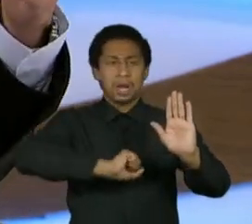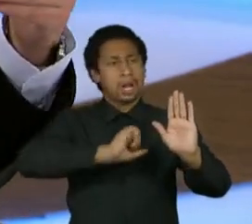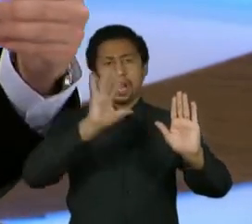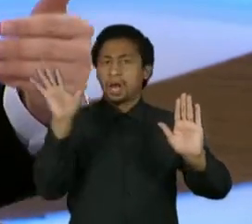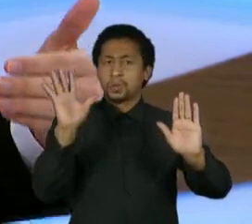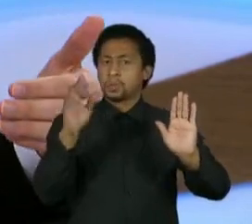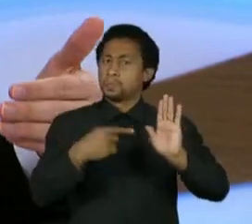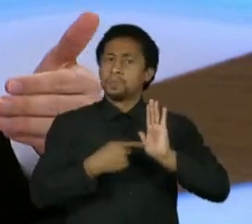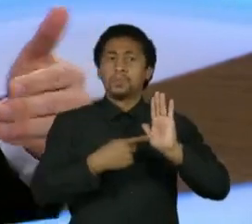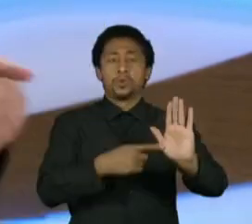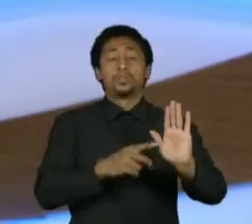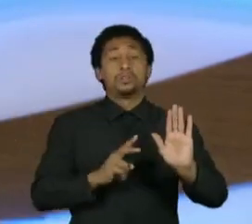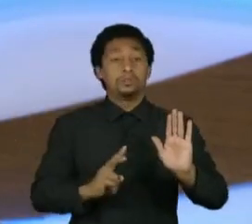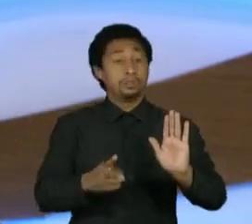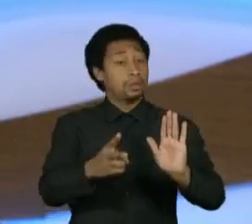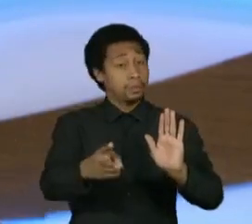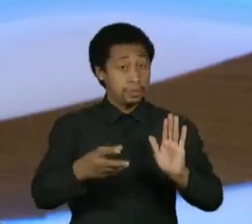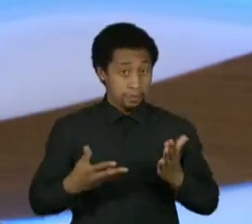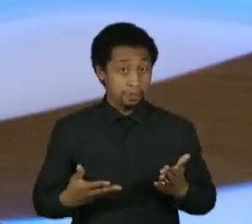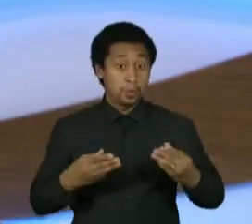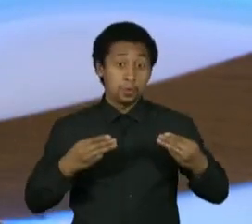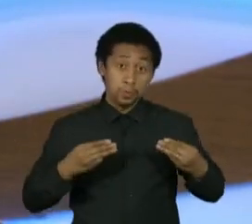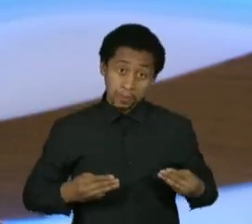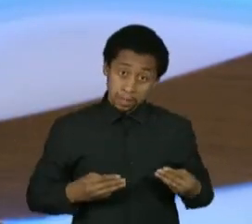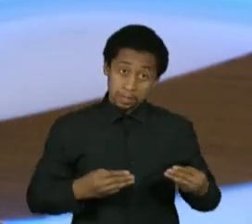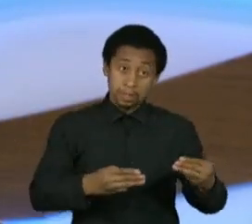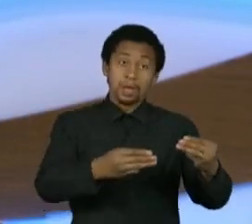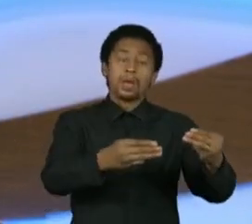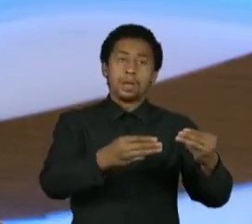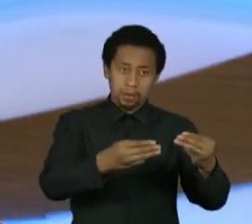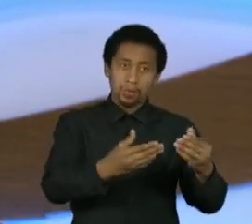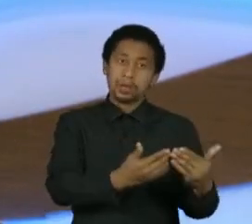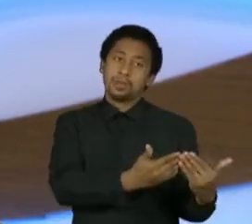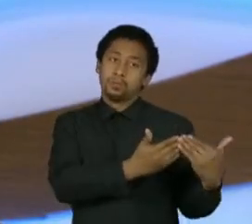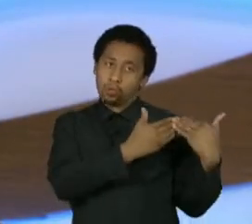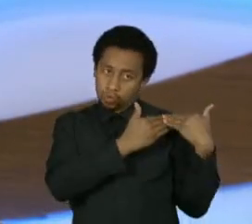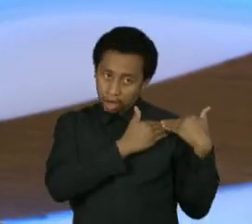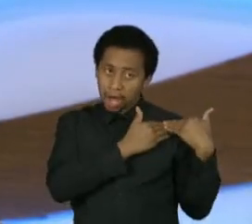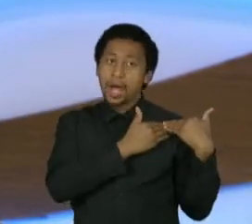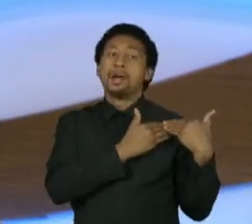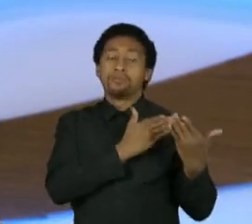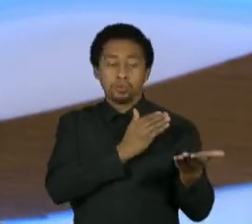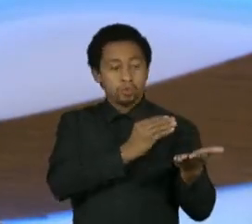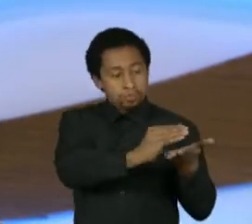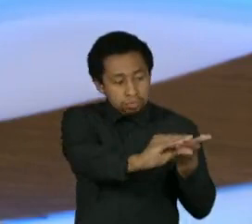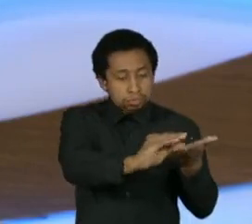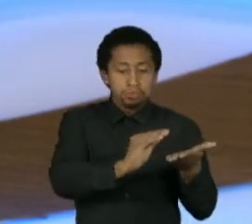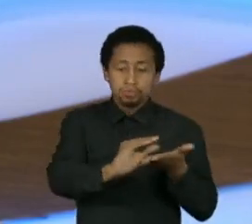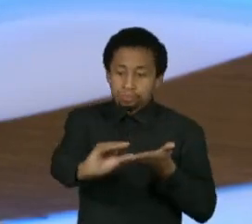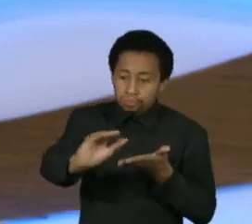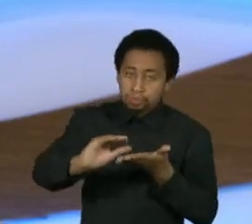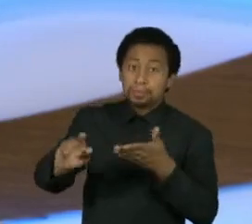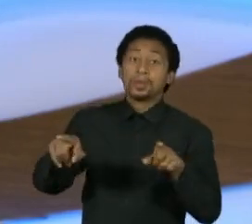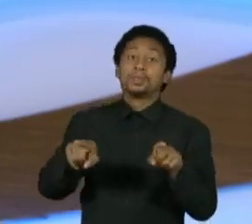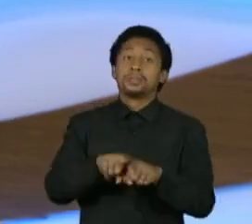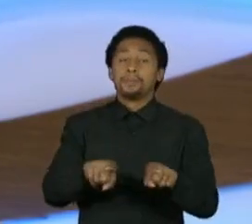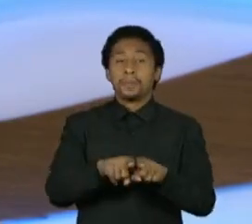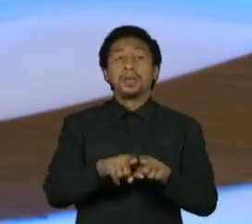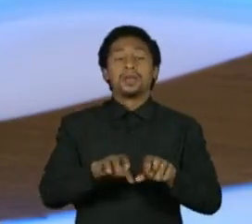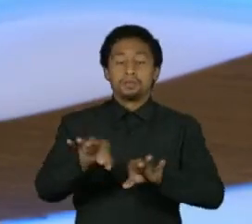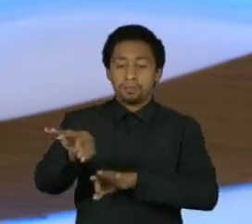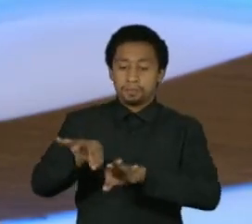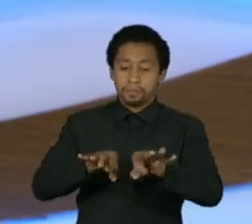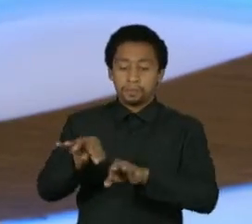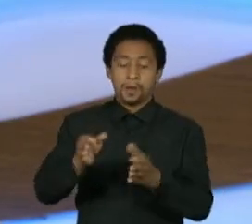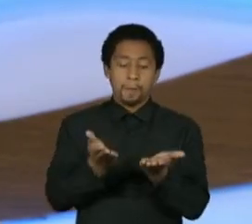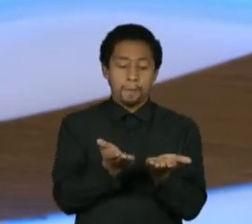existe o empenho por parte dos ministérios, todo o caminho através, inclusive, de licitações dos destinatários, que são os municípios. Não